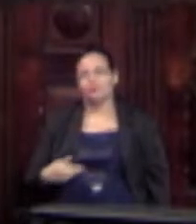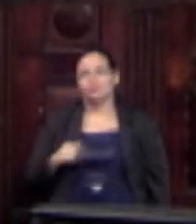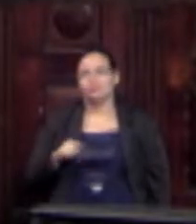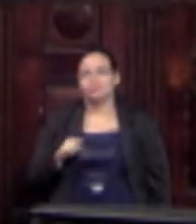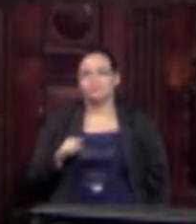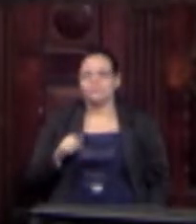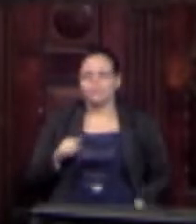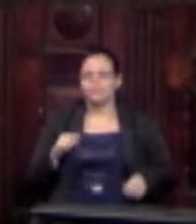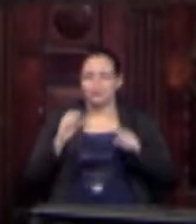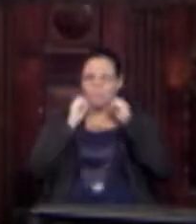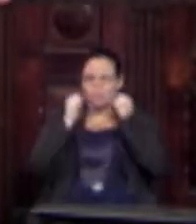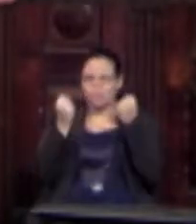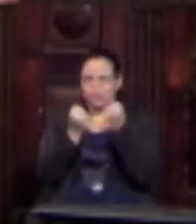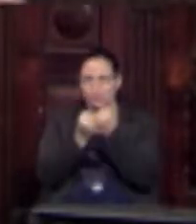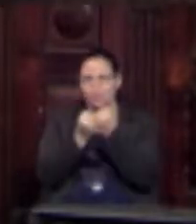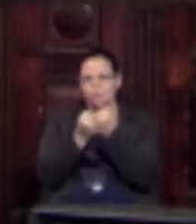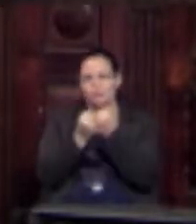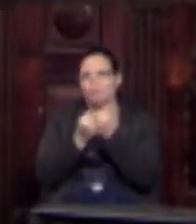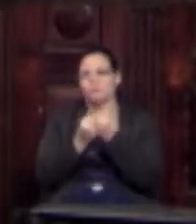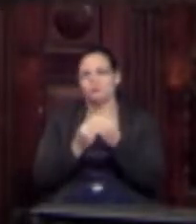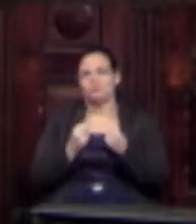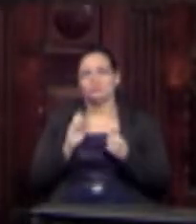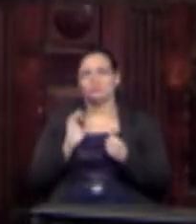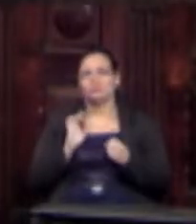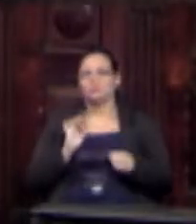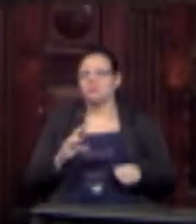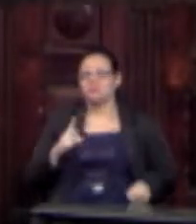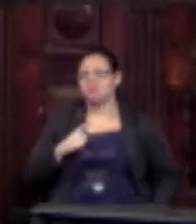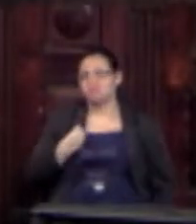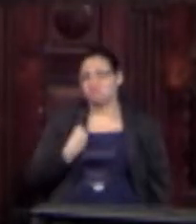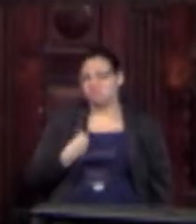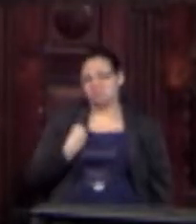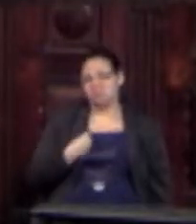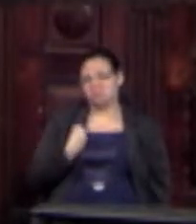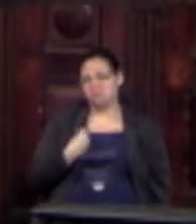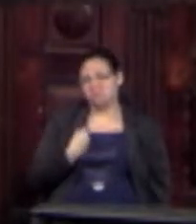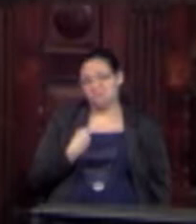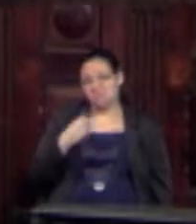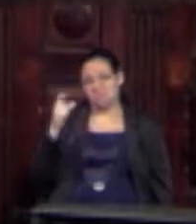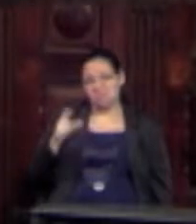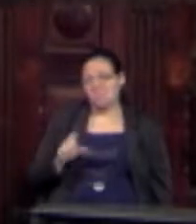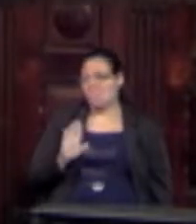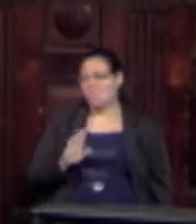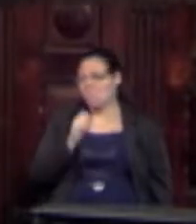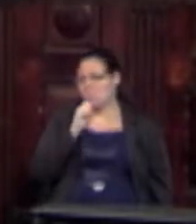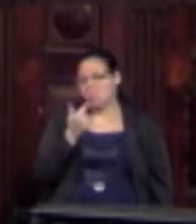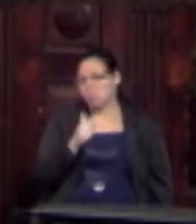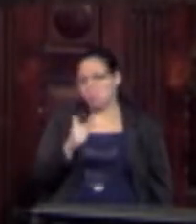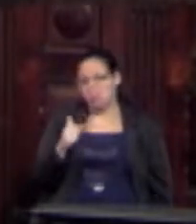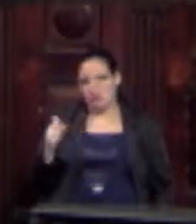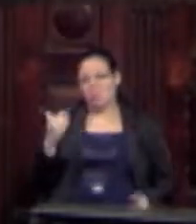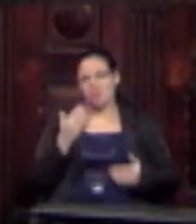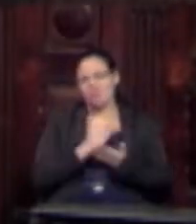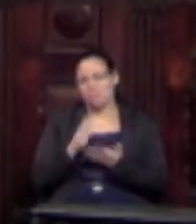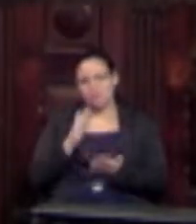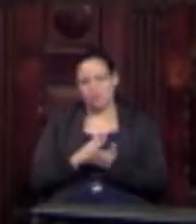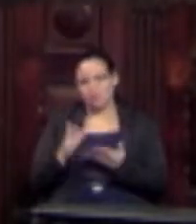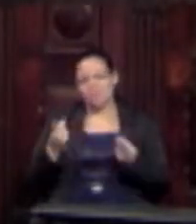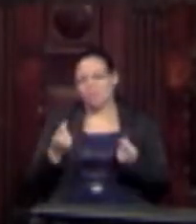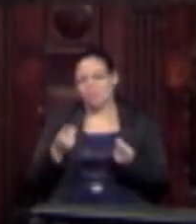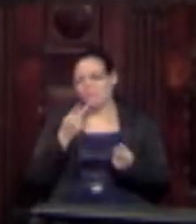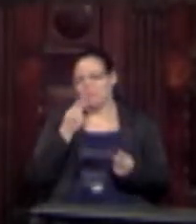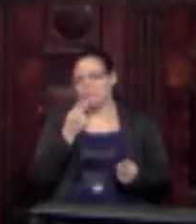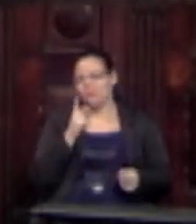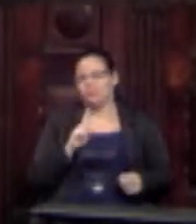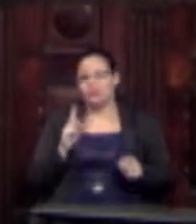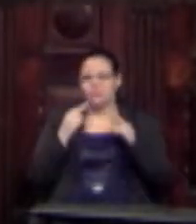do Maracanã. É uma mera presença física, porque nada tem a dizer